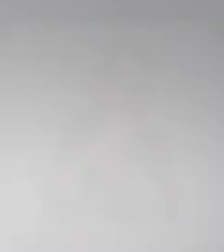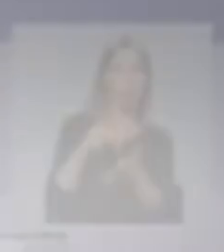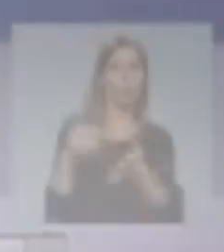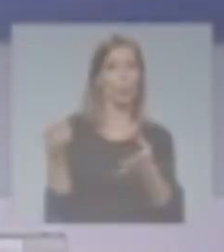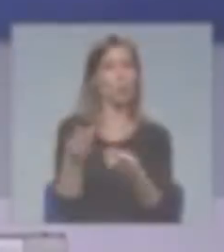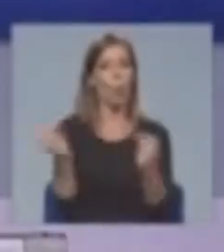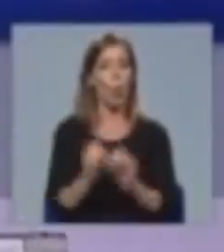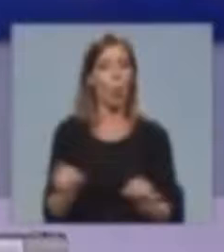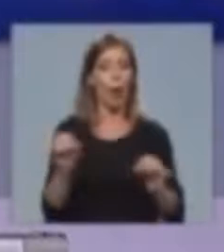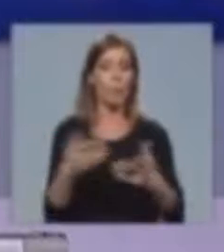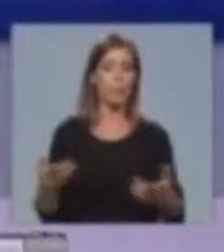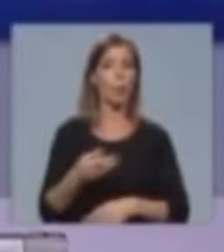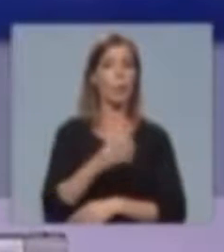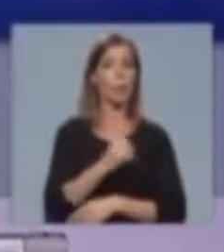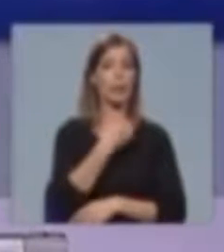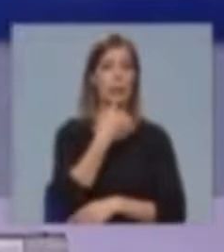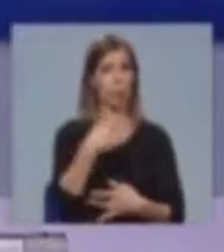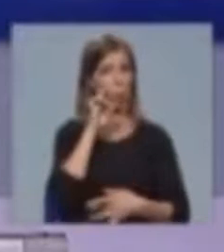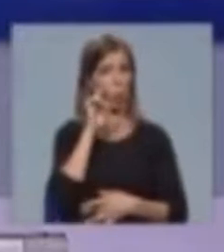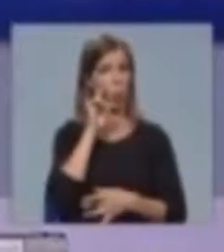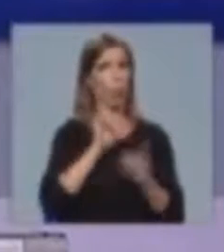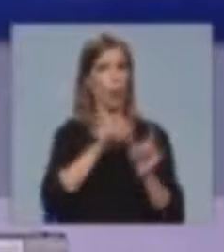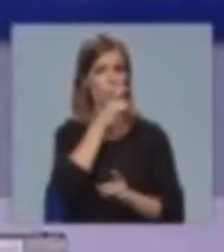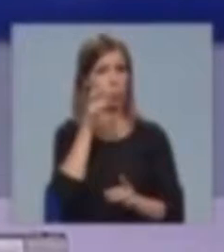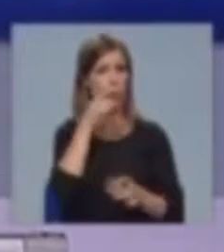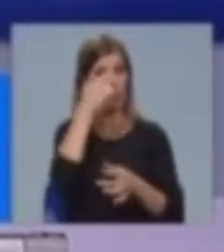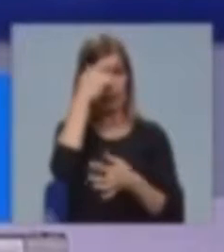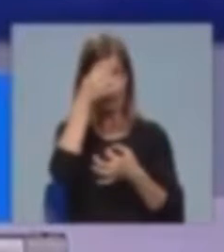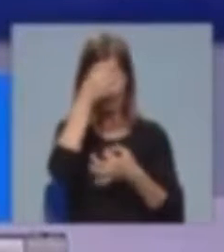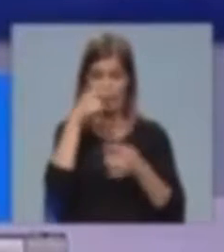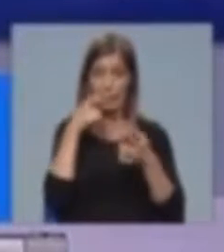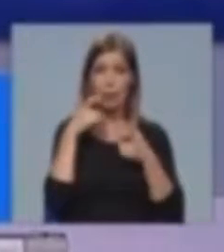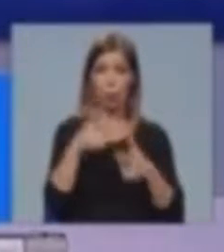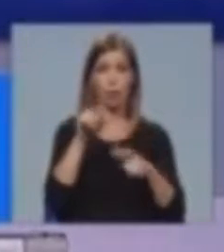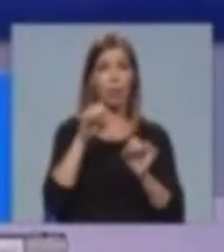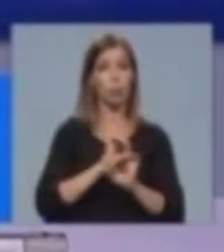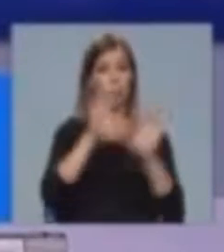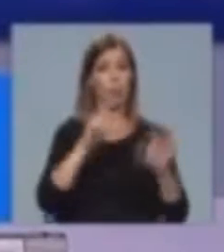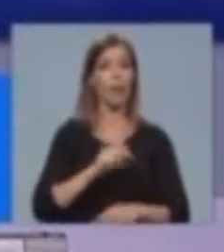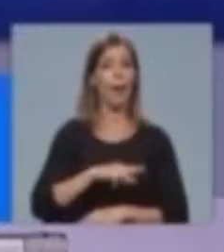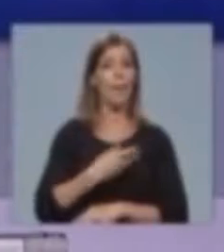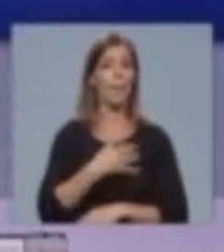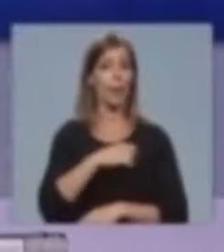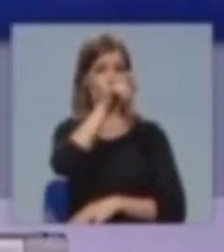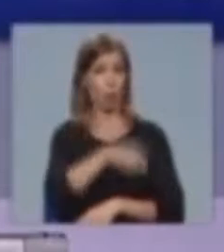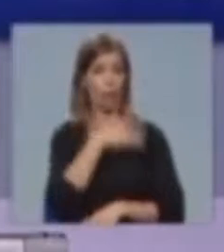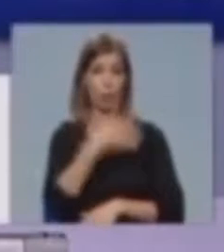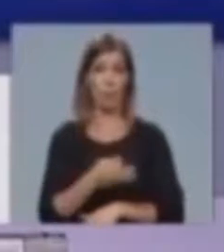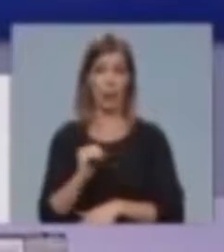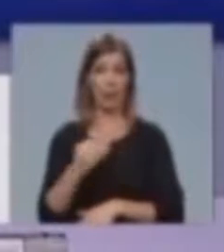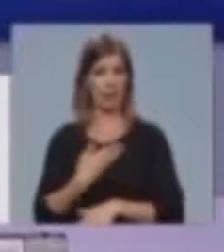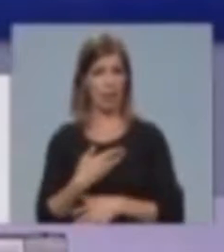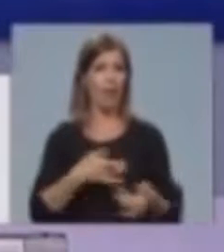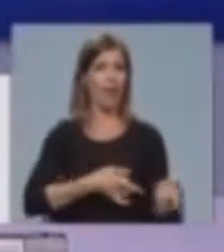apenas grande um compromisso de modernidade rigor e transparência silva diz que o pt fez o concelho